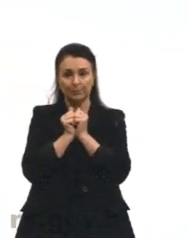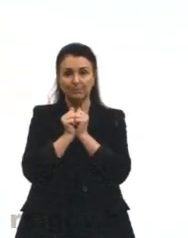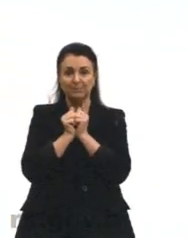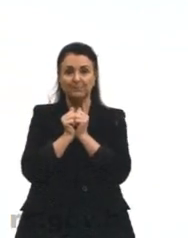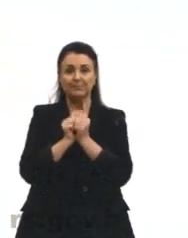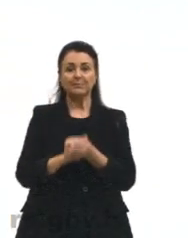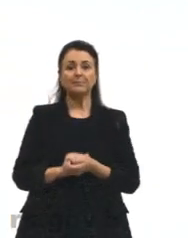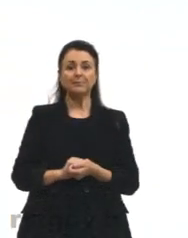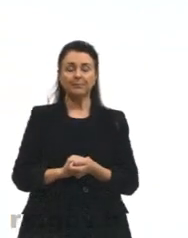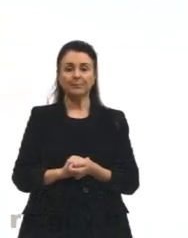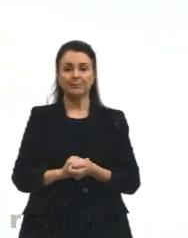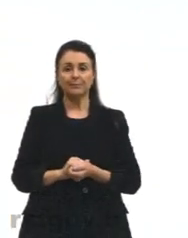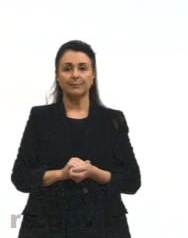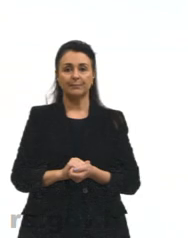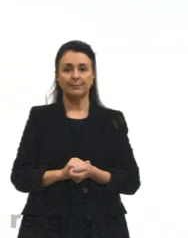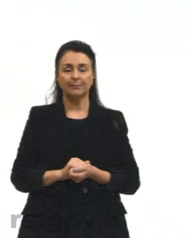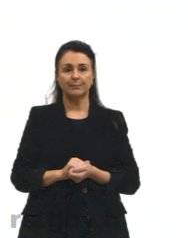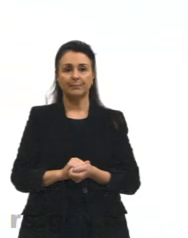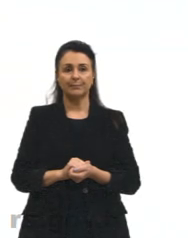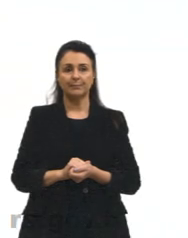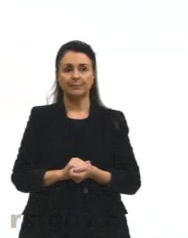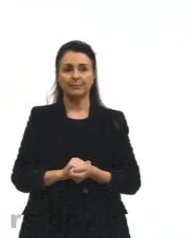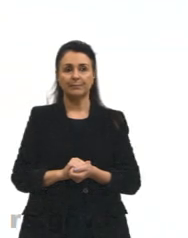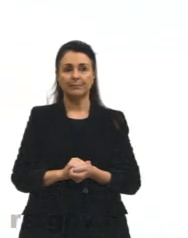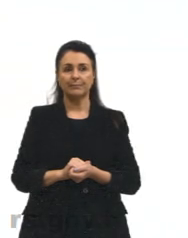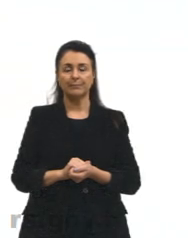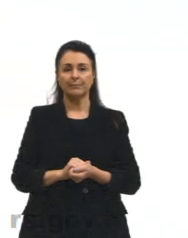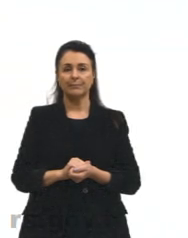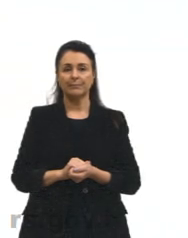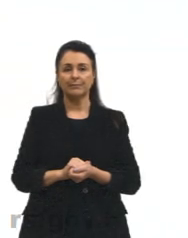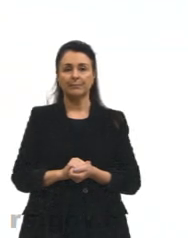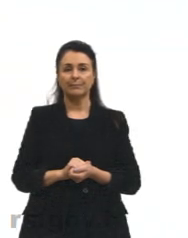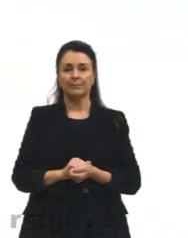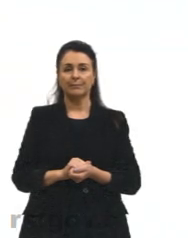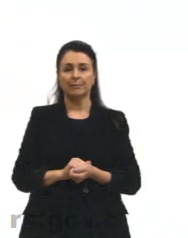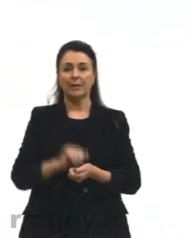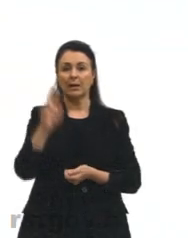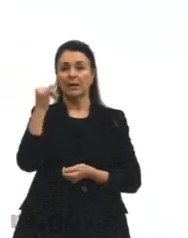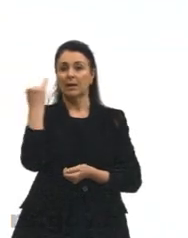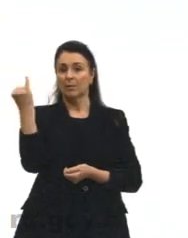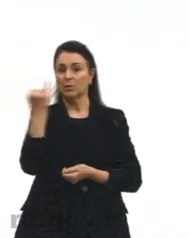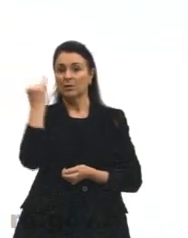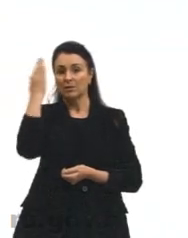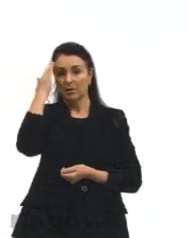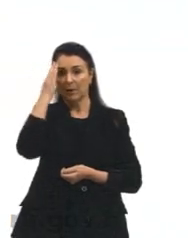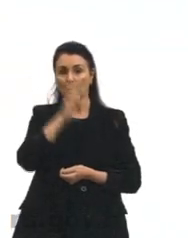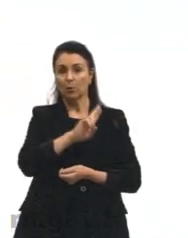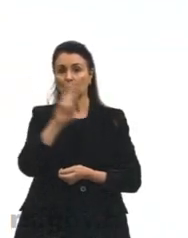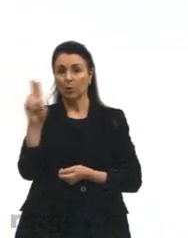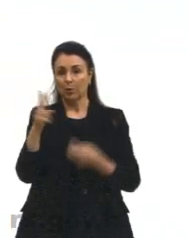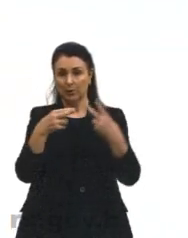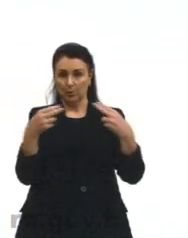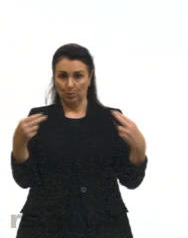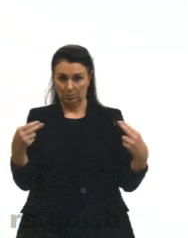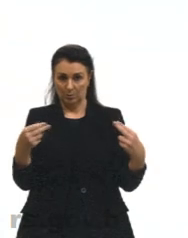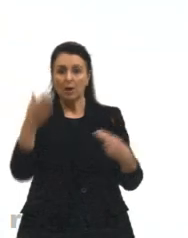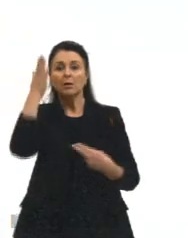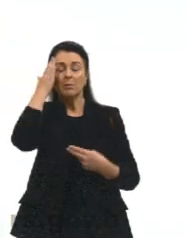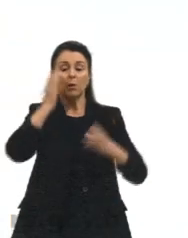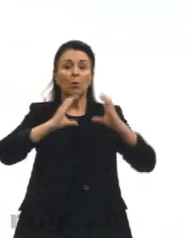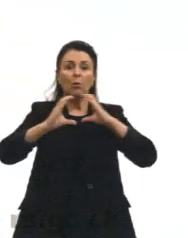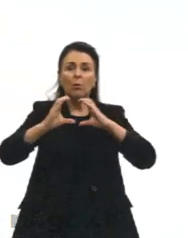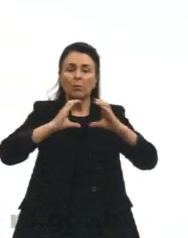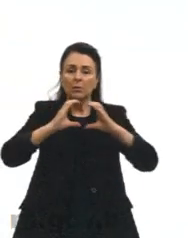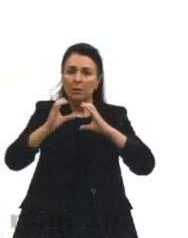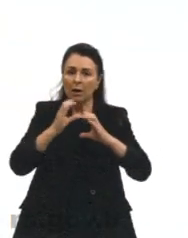para facilitar tá é importante saber o nome das coisas Ou pelo menos saber comunicaram que